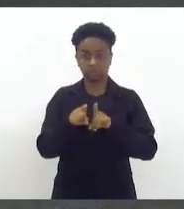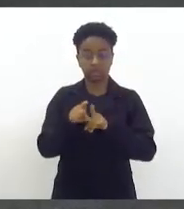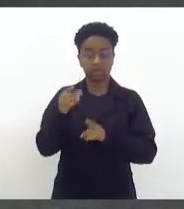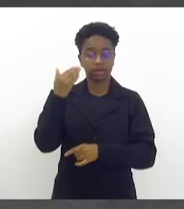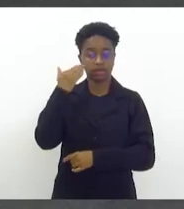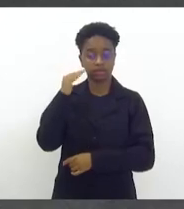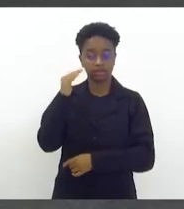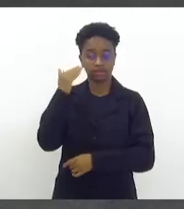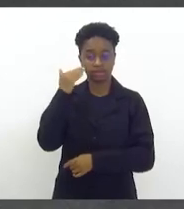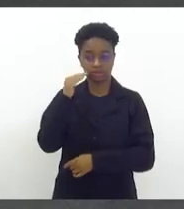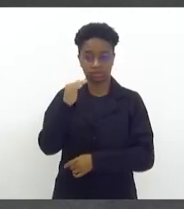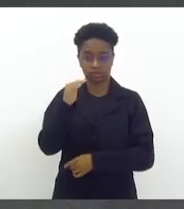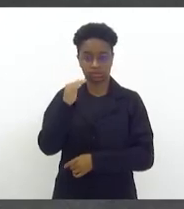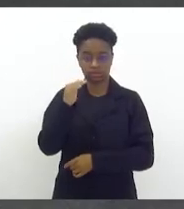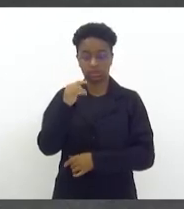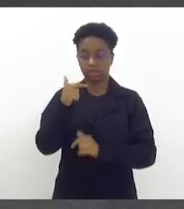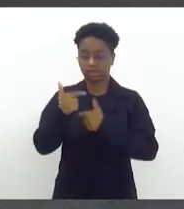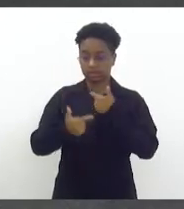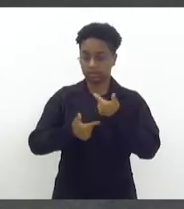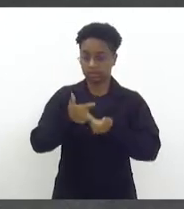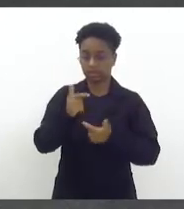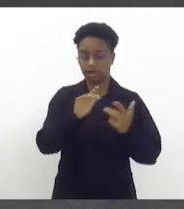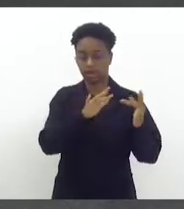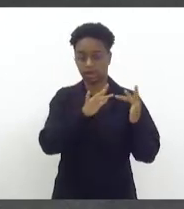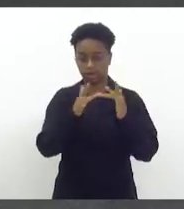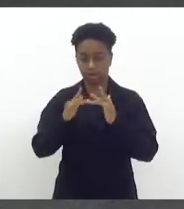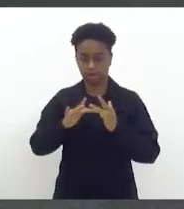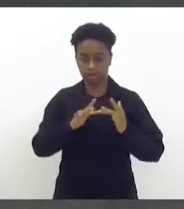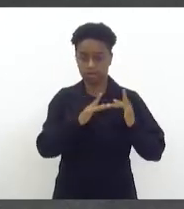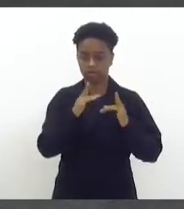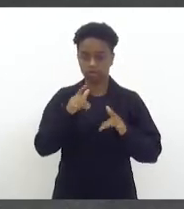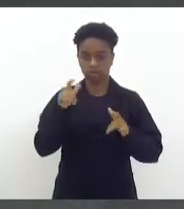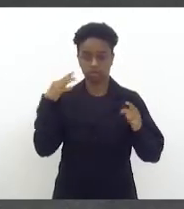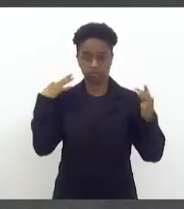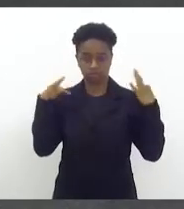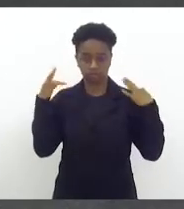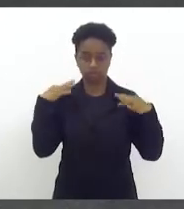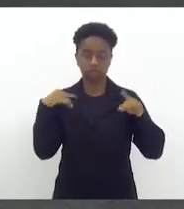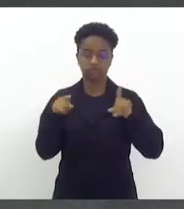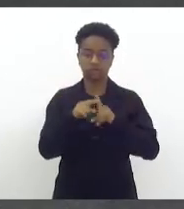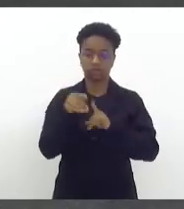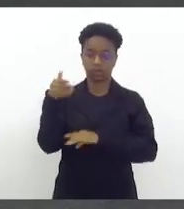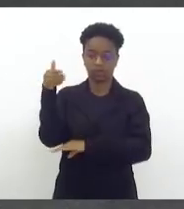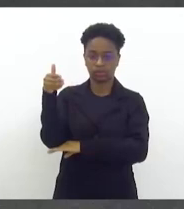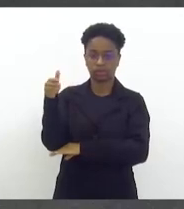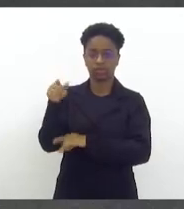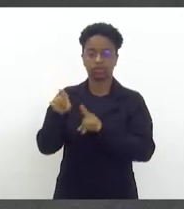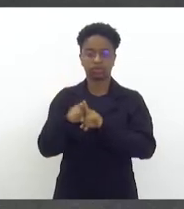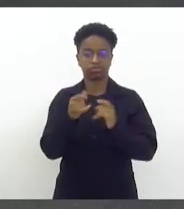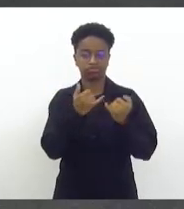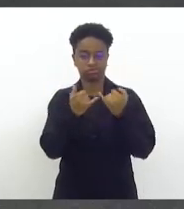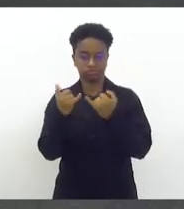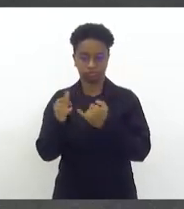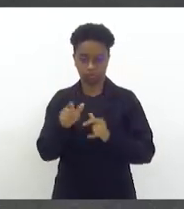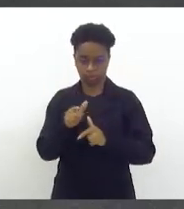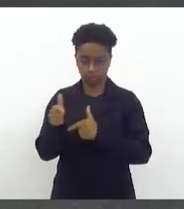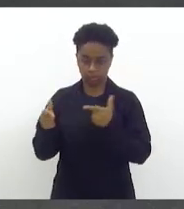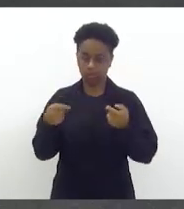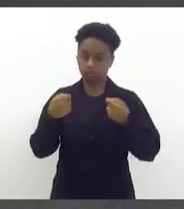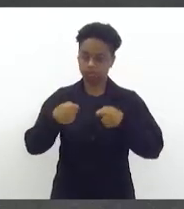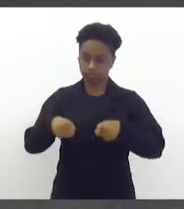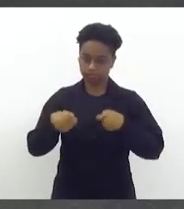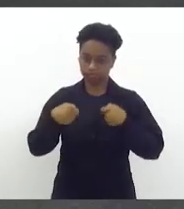que os serviços, a rede, as redes turísticas, de hotelaria e similares, precisam